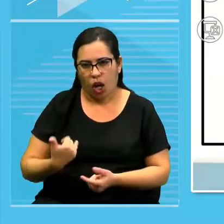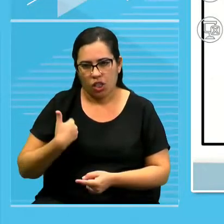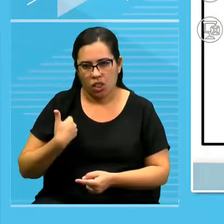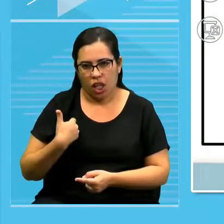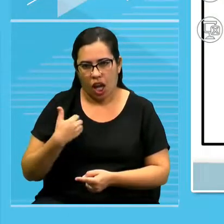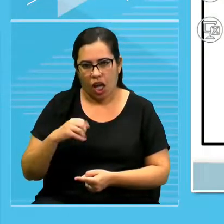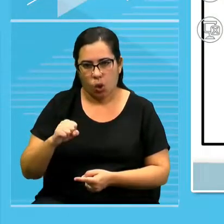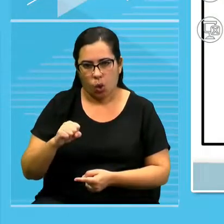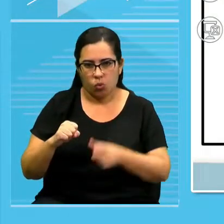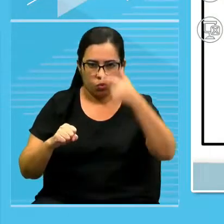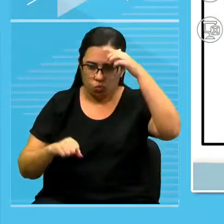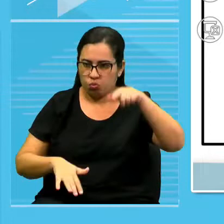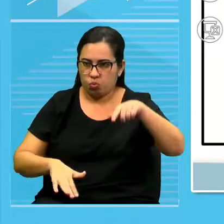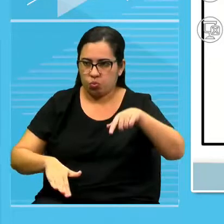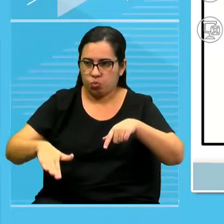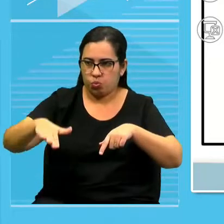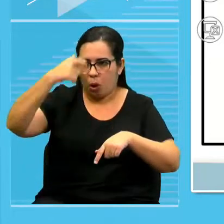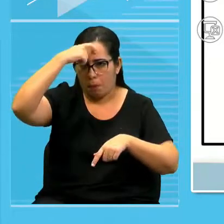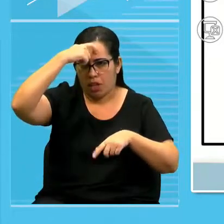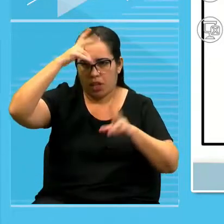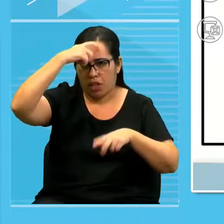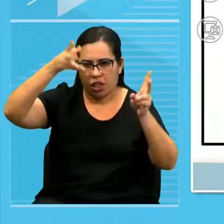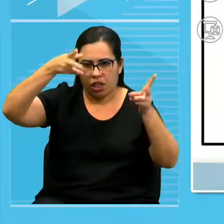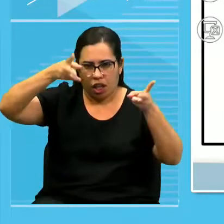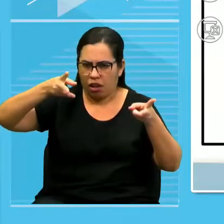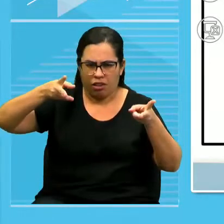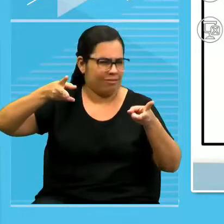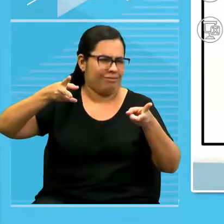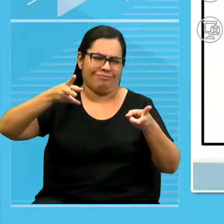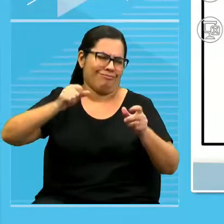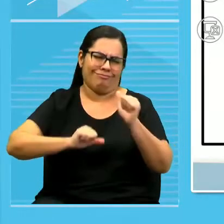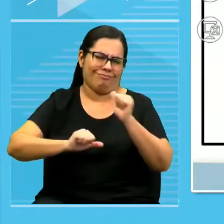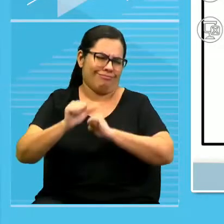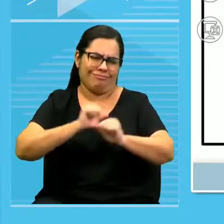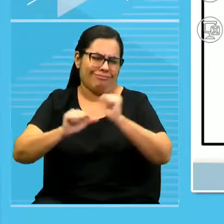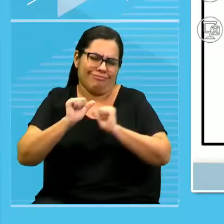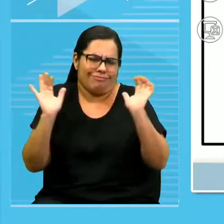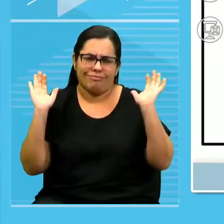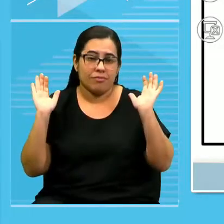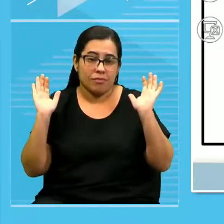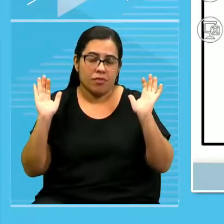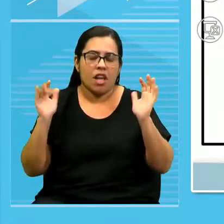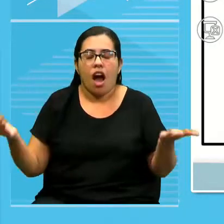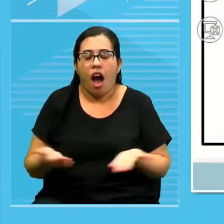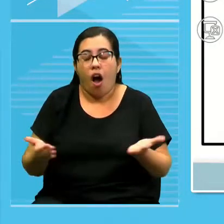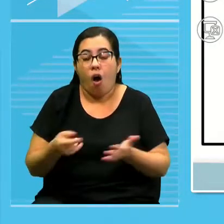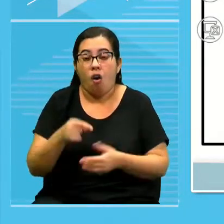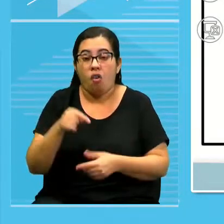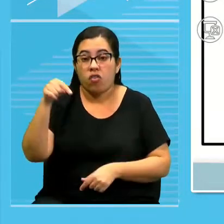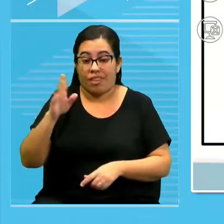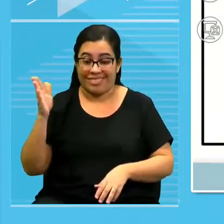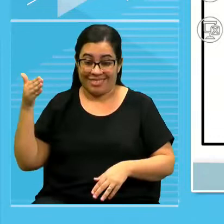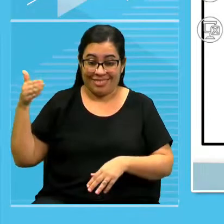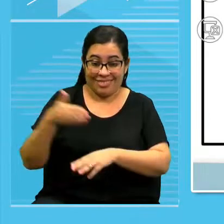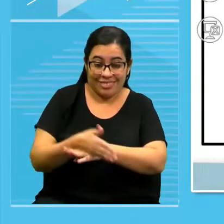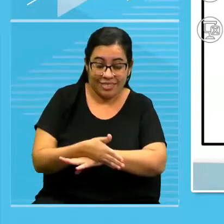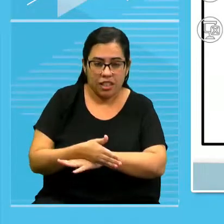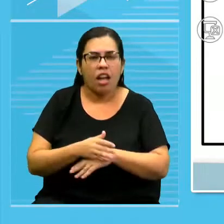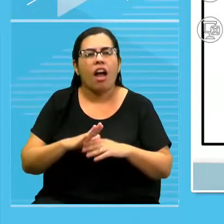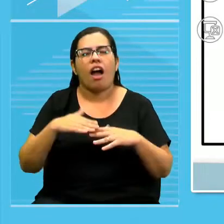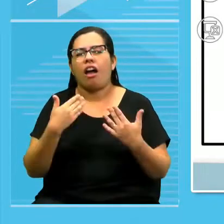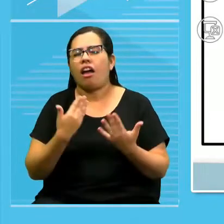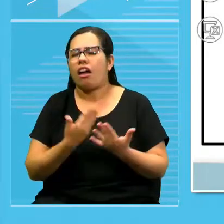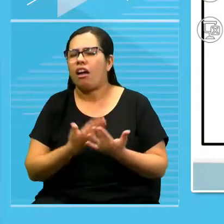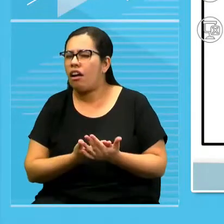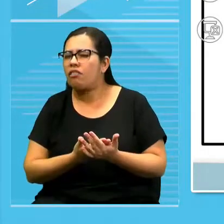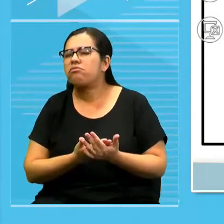se transformando né o fato de você estar aqui agora por exemplo assistindo essa aula é uma